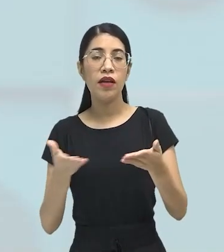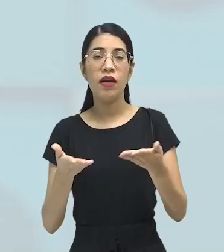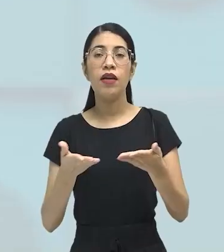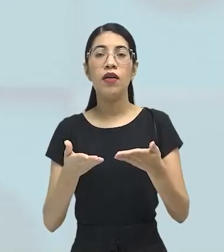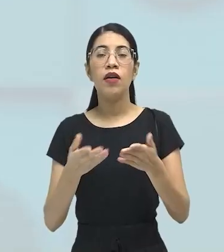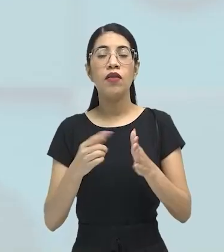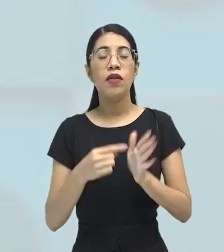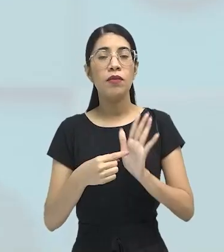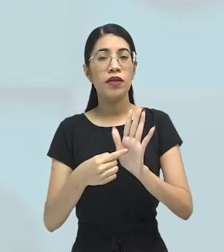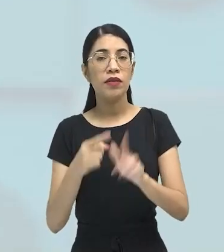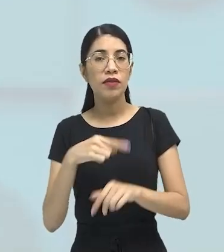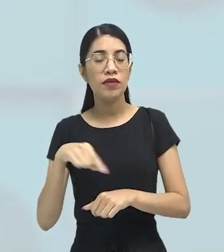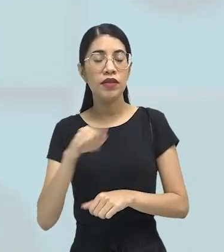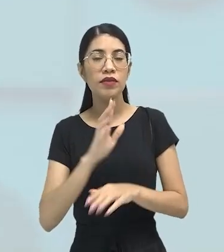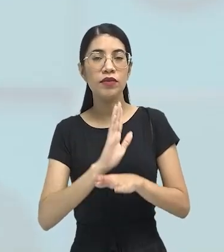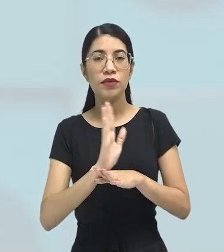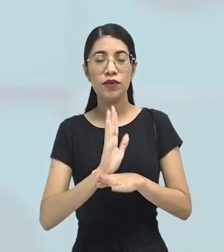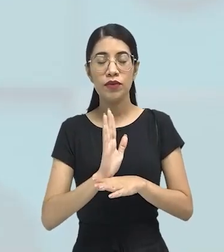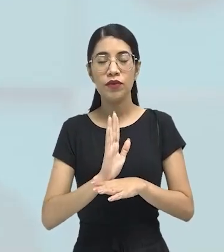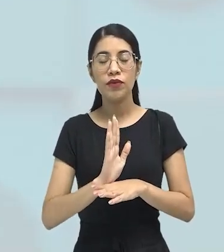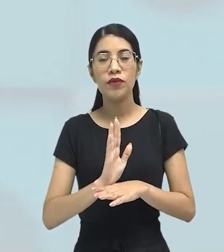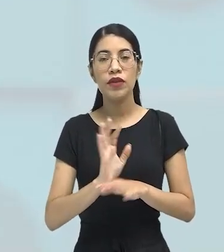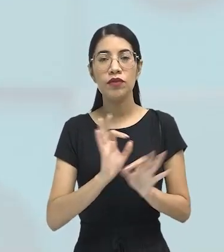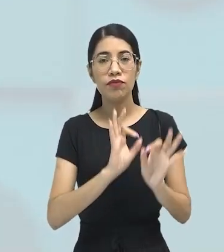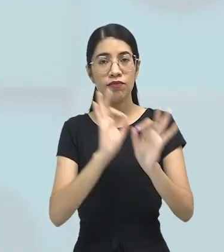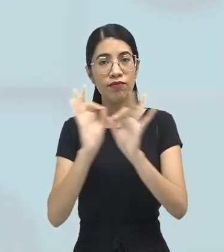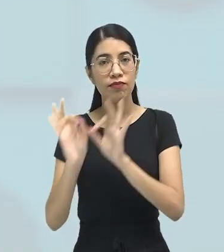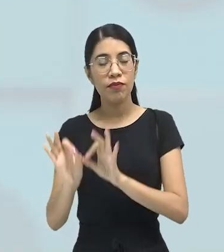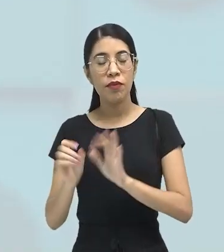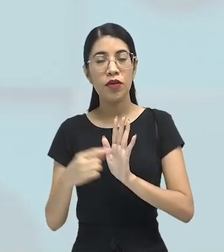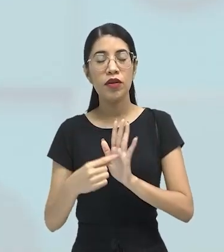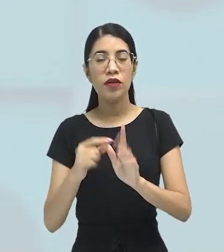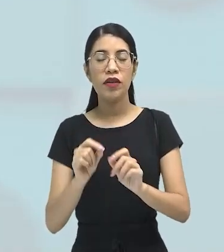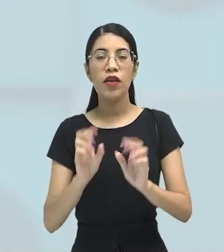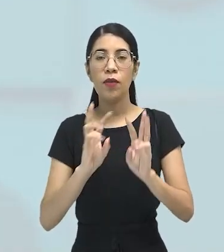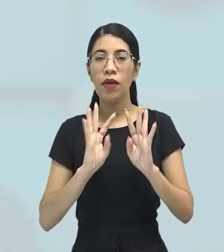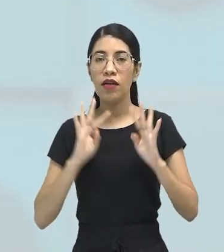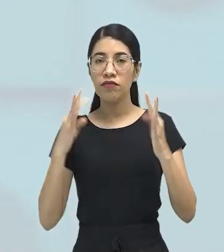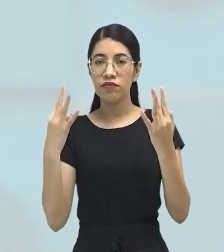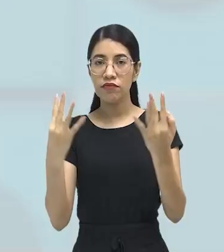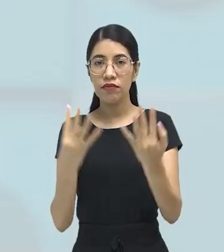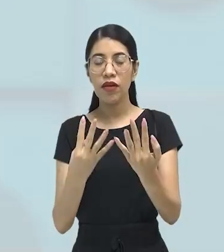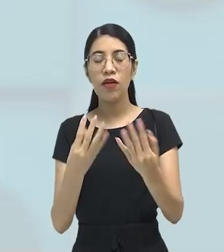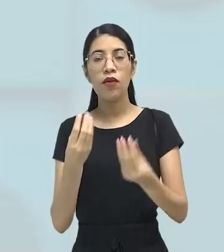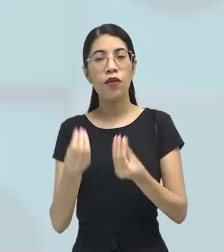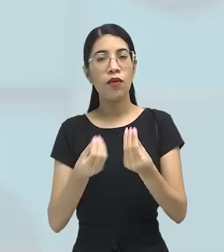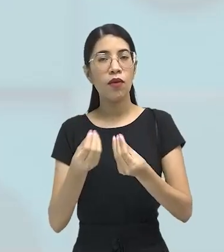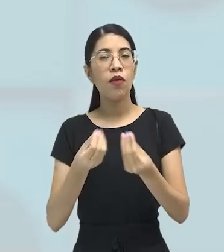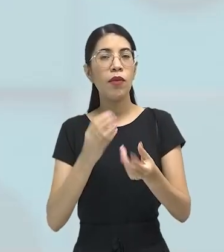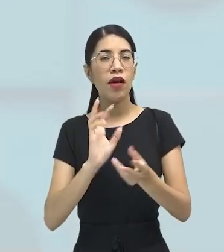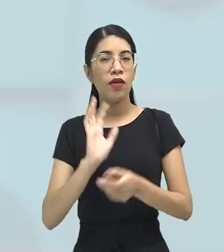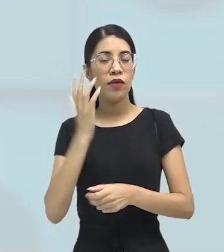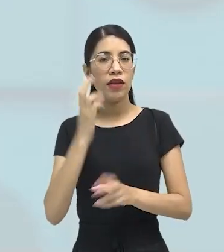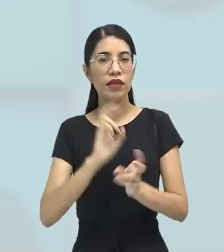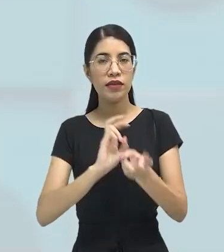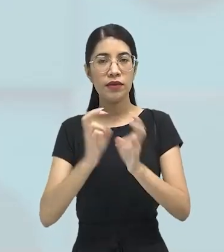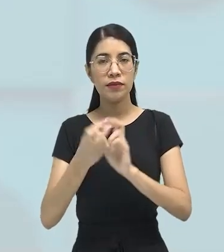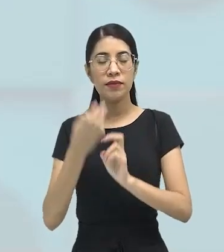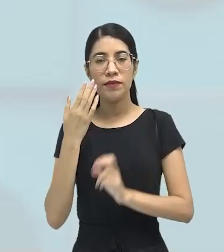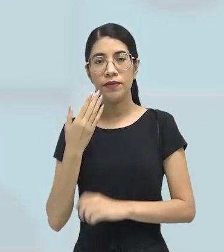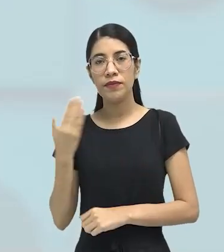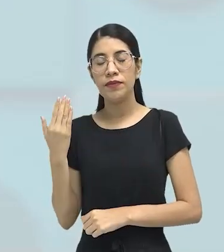convido vocês a assistirem novamente um vídeo mostrando aí uma roda de capoeira, a forma como ela